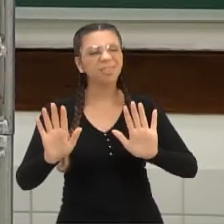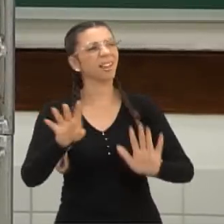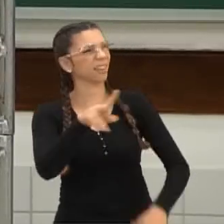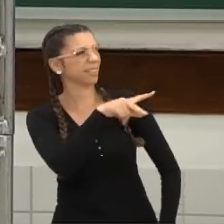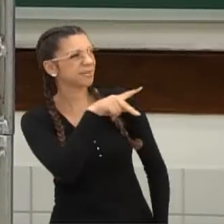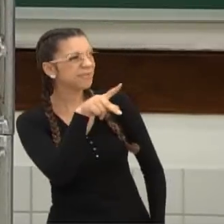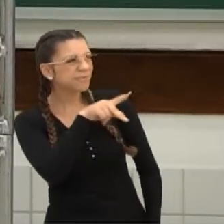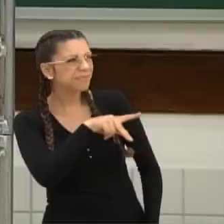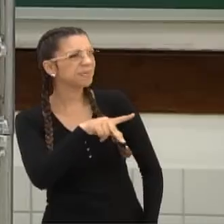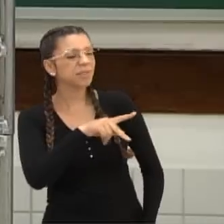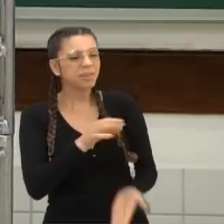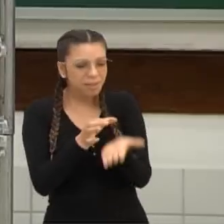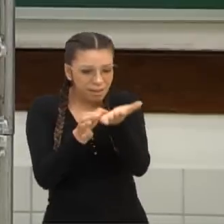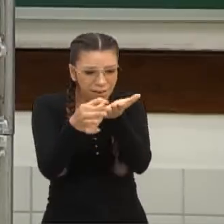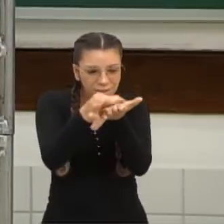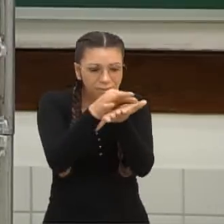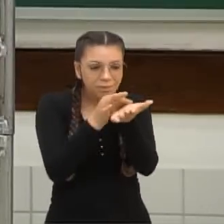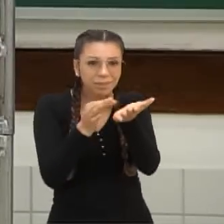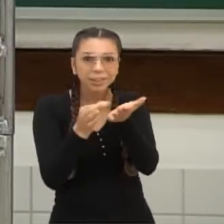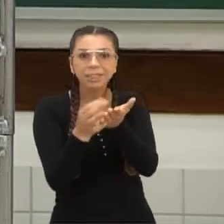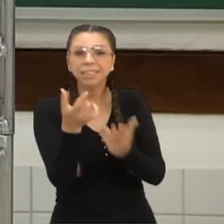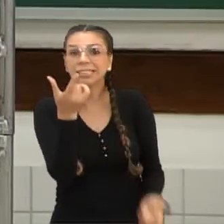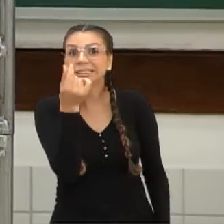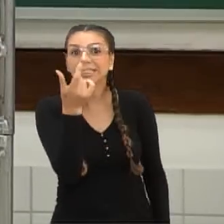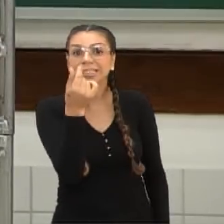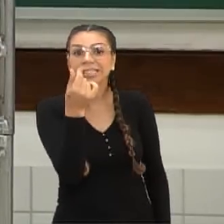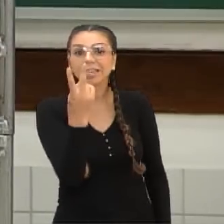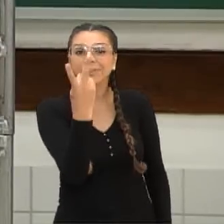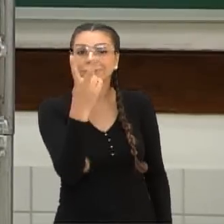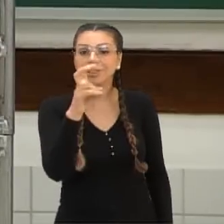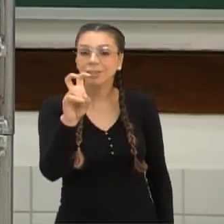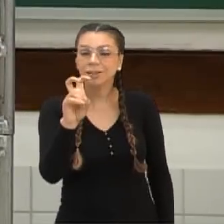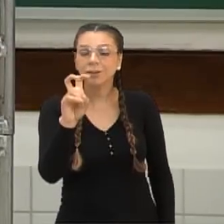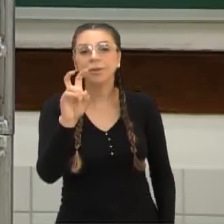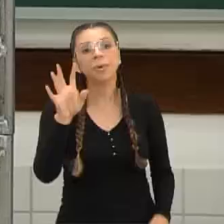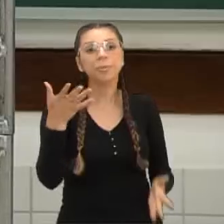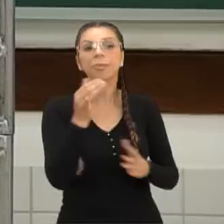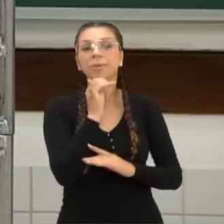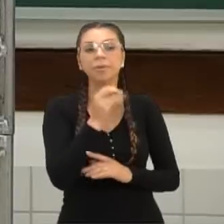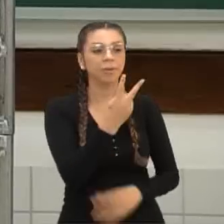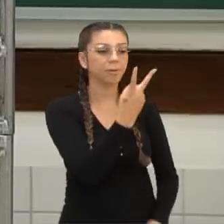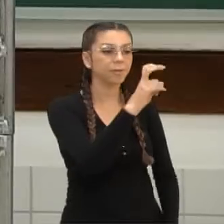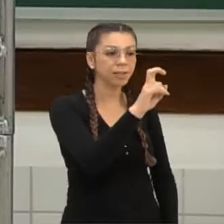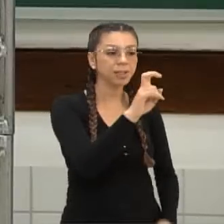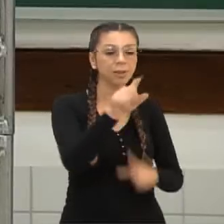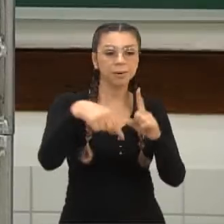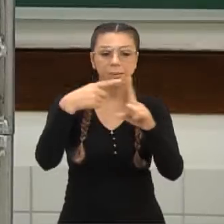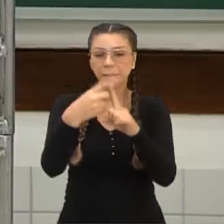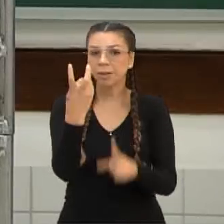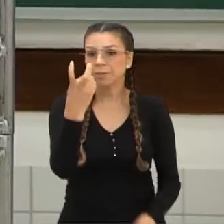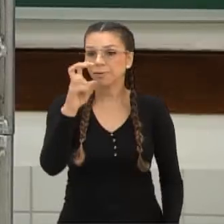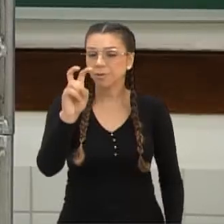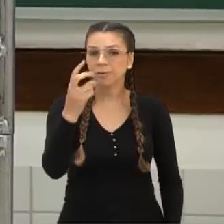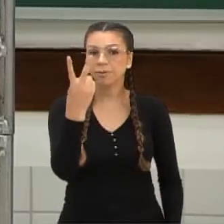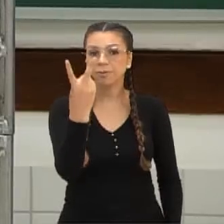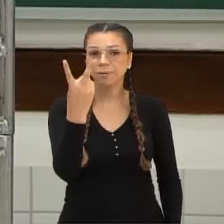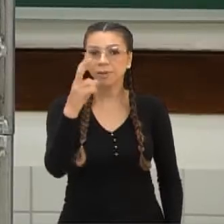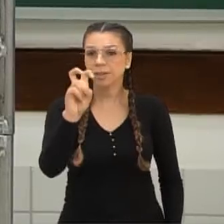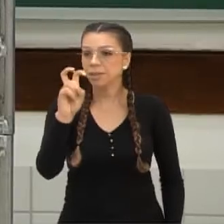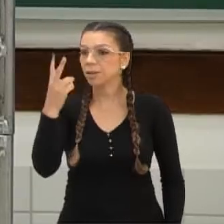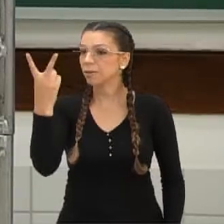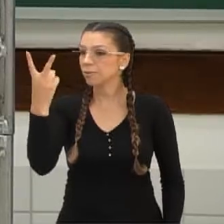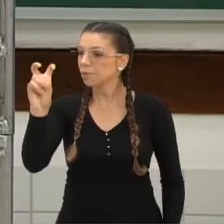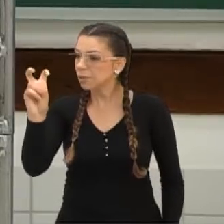quê? Moedas de 25 centavos. Se eu pegar 25 centavos mais 25 centavos mais 25 mais 25, juntar todas